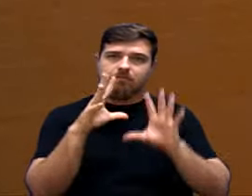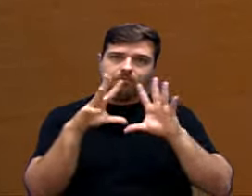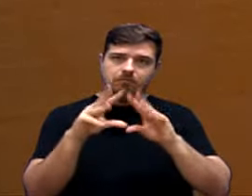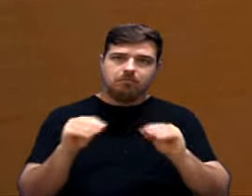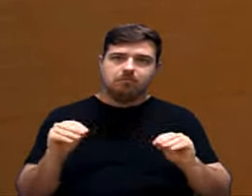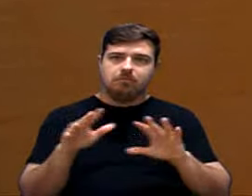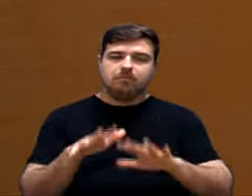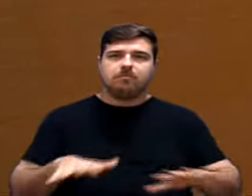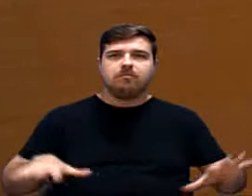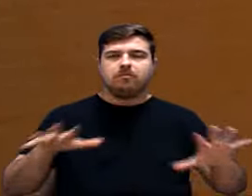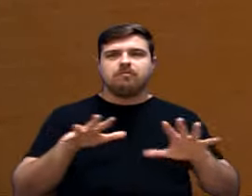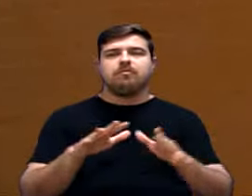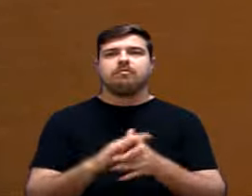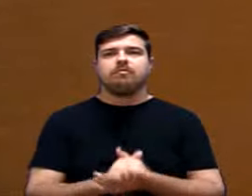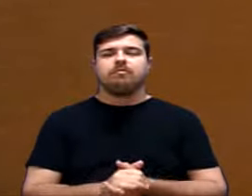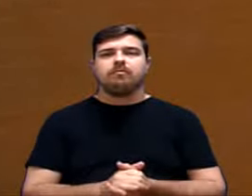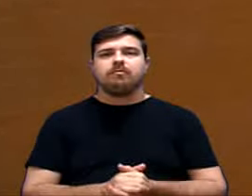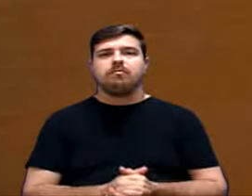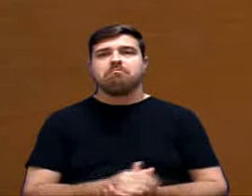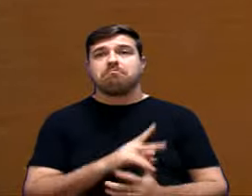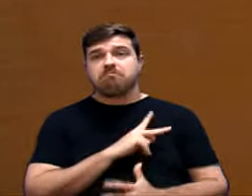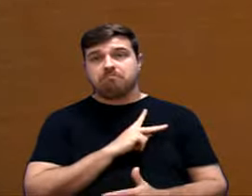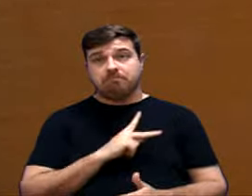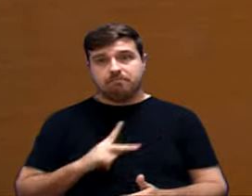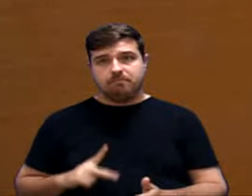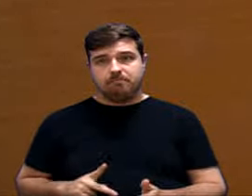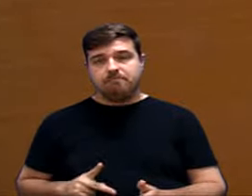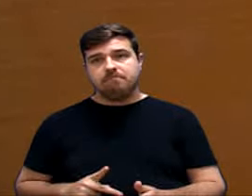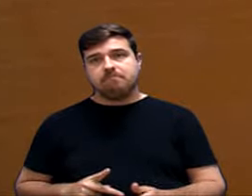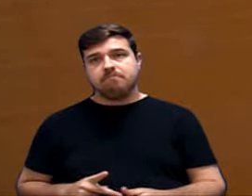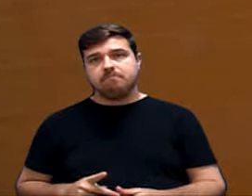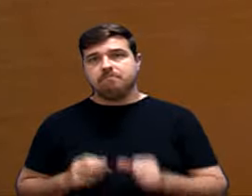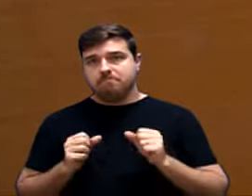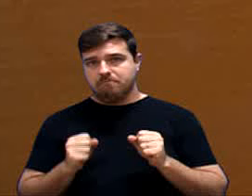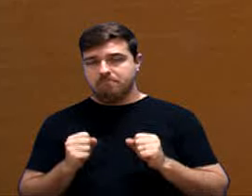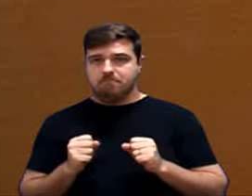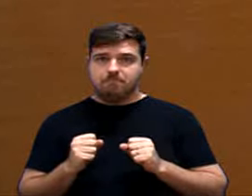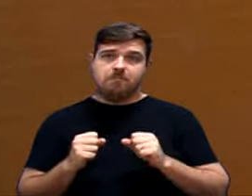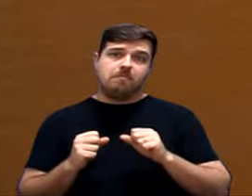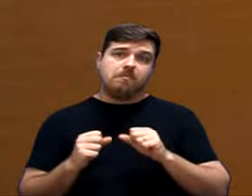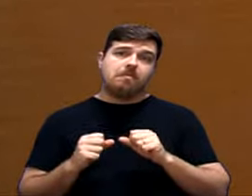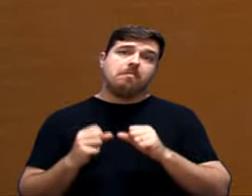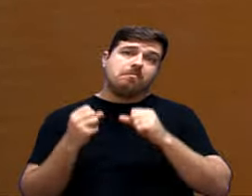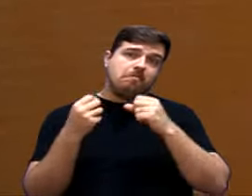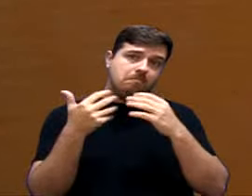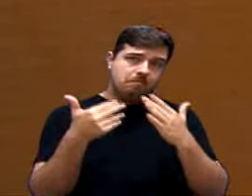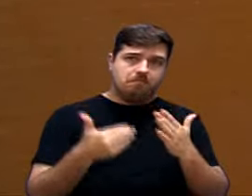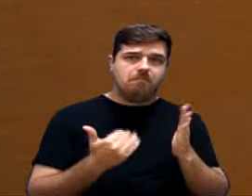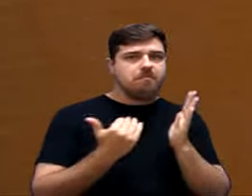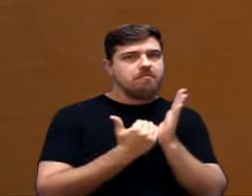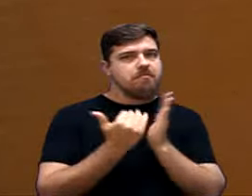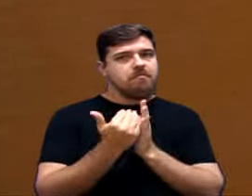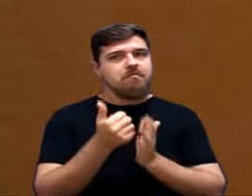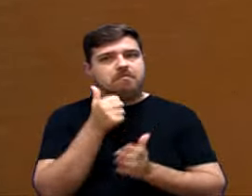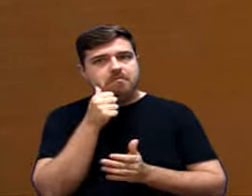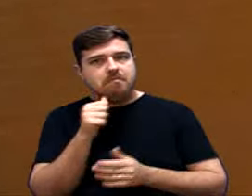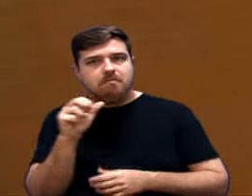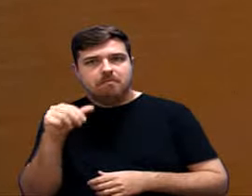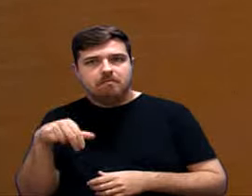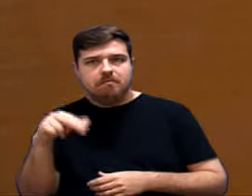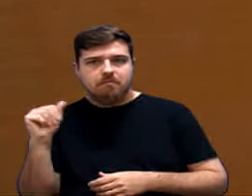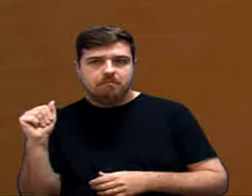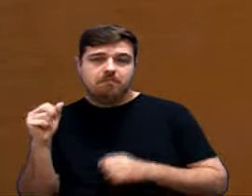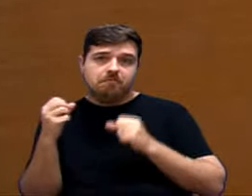todos eh senhor presidente pegando um pouco parte do que a Ana Flávia É isso mesmo né Ana Flávia disse agora a